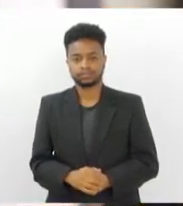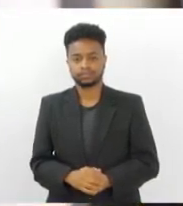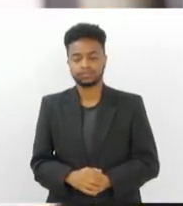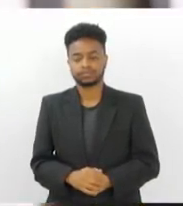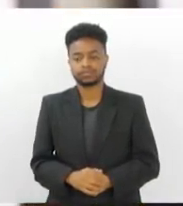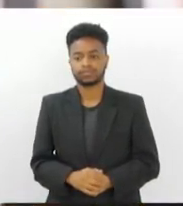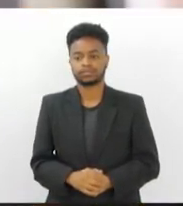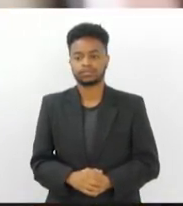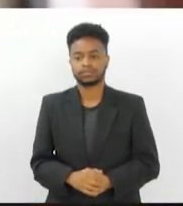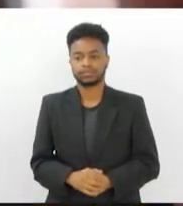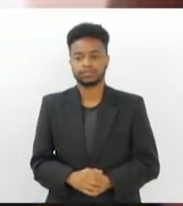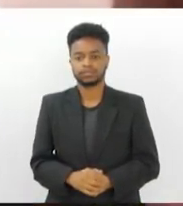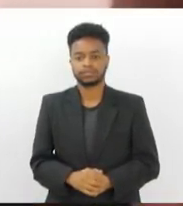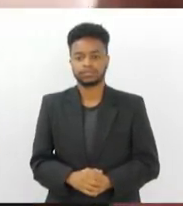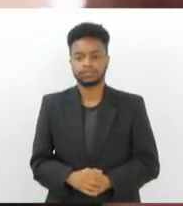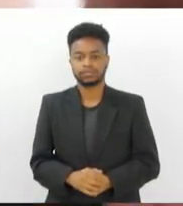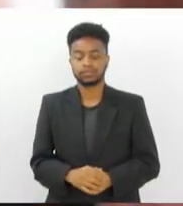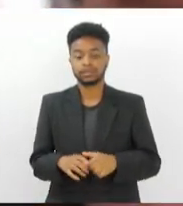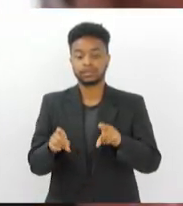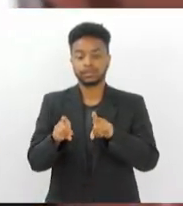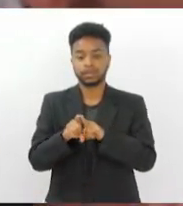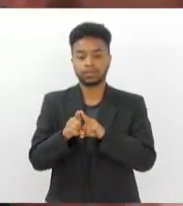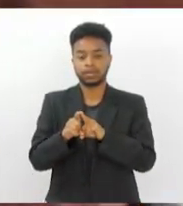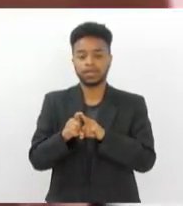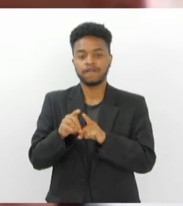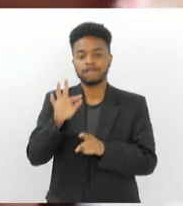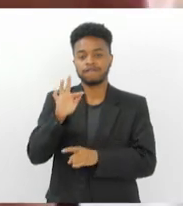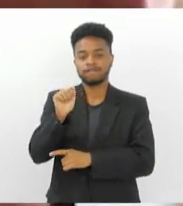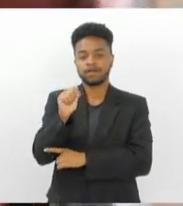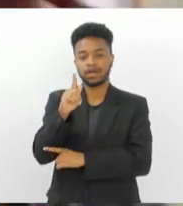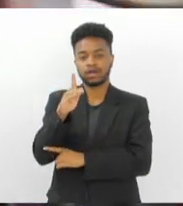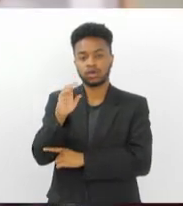Flauta e a profundidade do